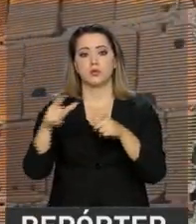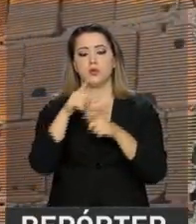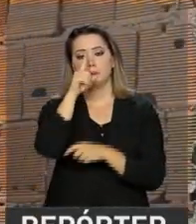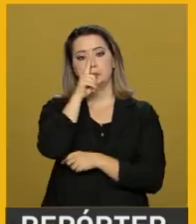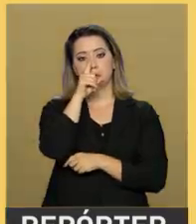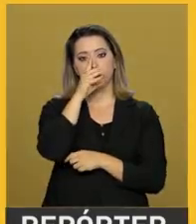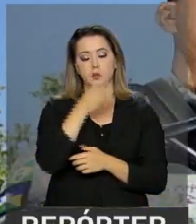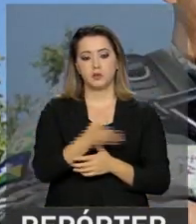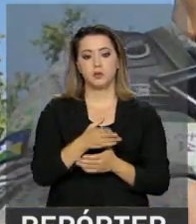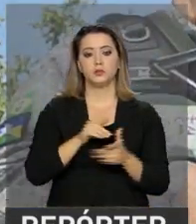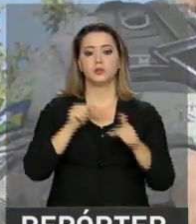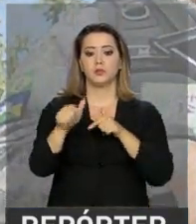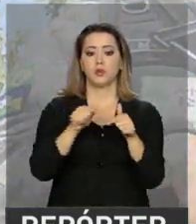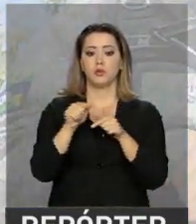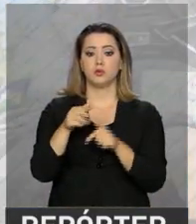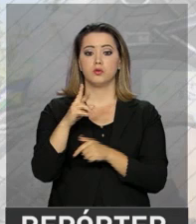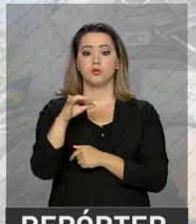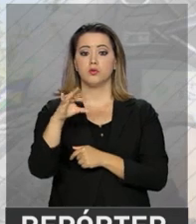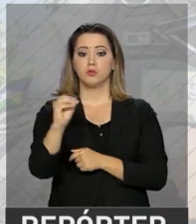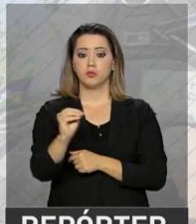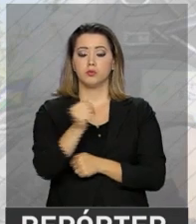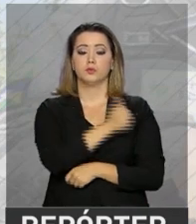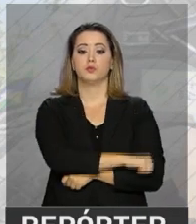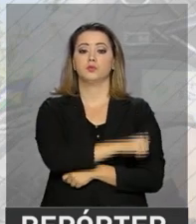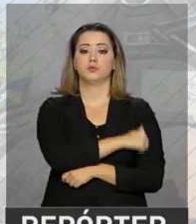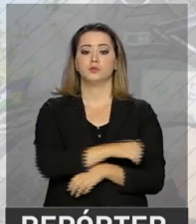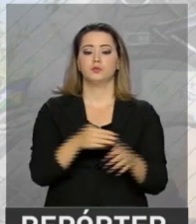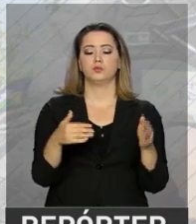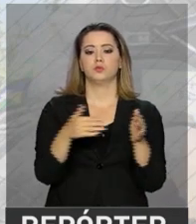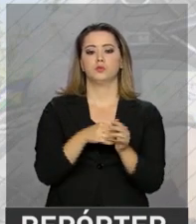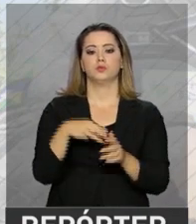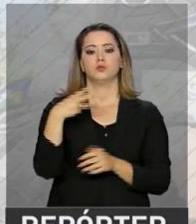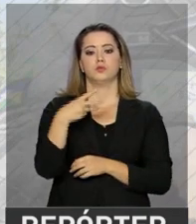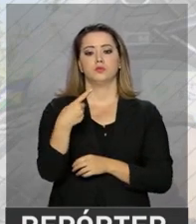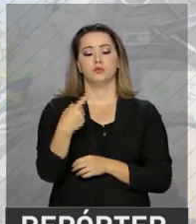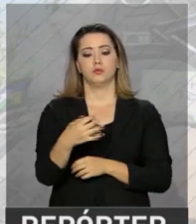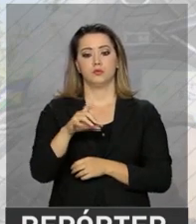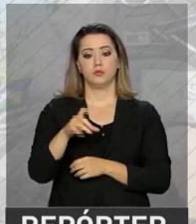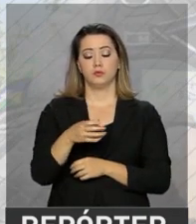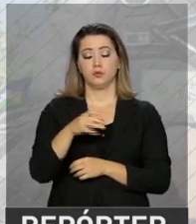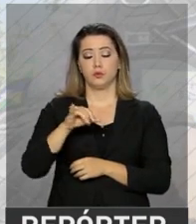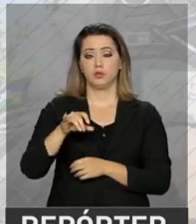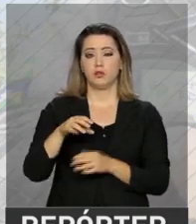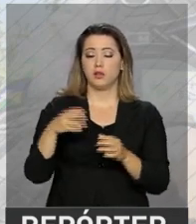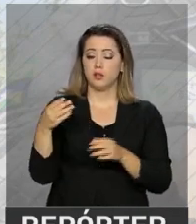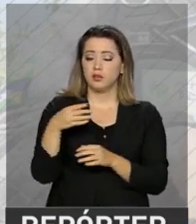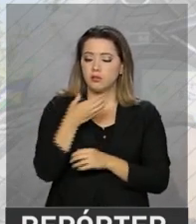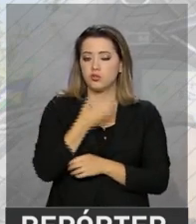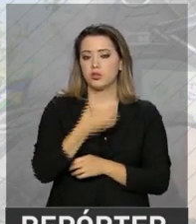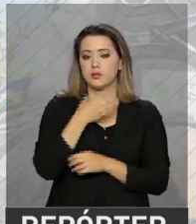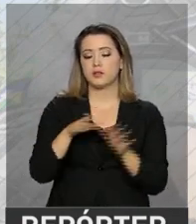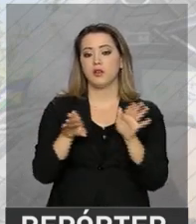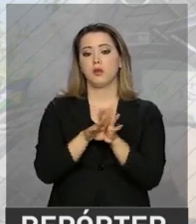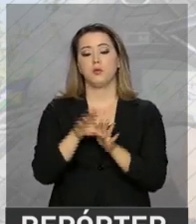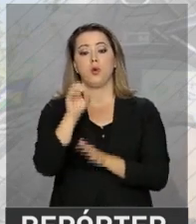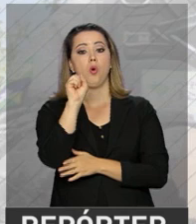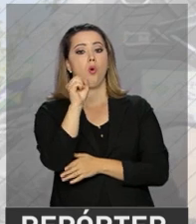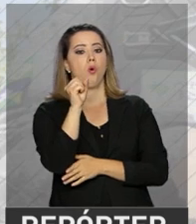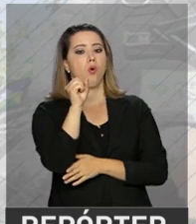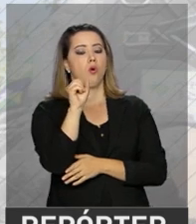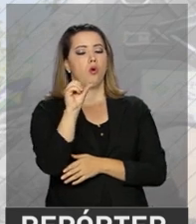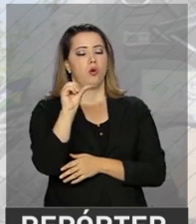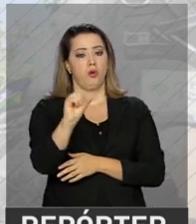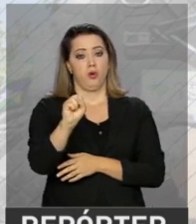risco a operação do Rio de Janeiro vale até 31 de dezembro envolve 8.500 homens das Forças